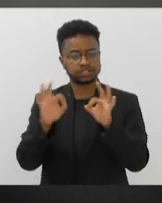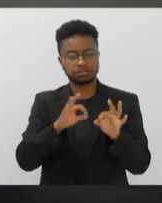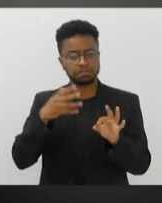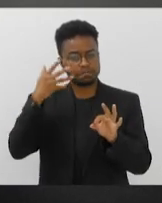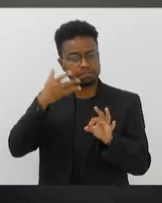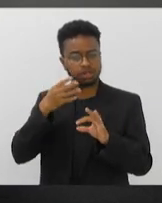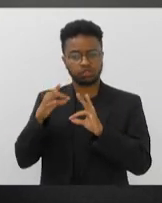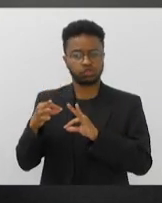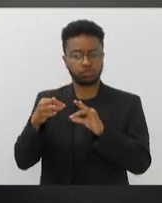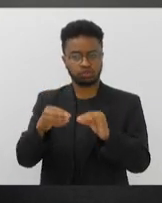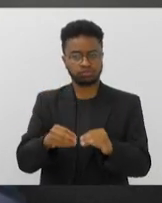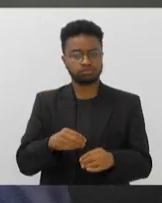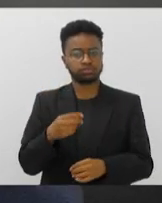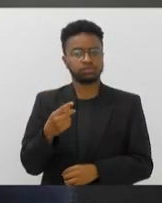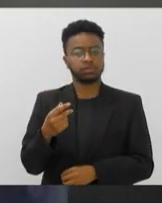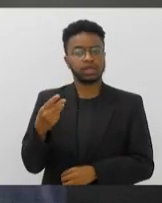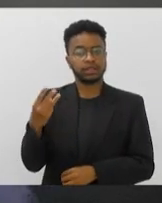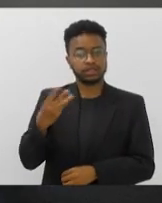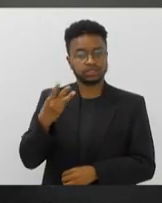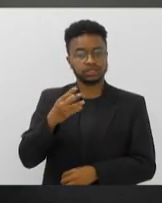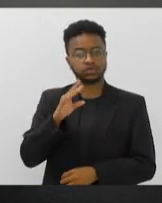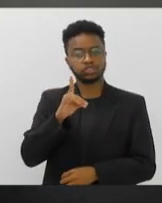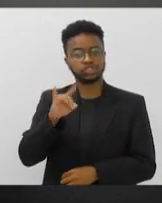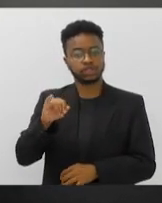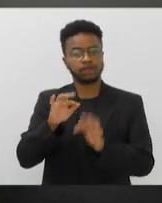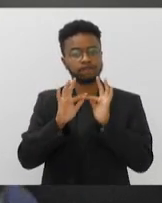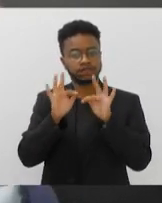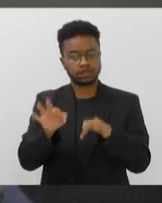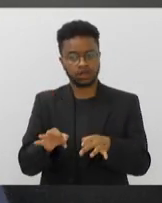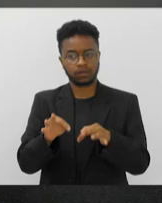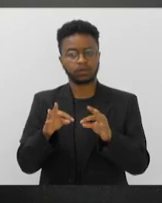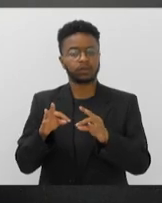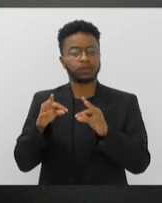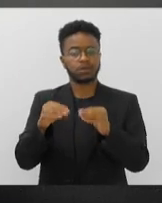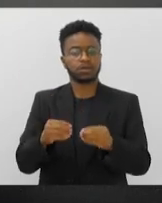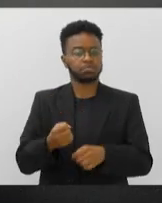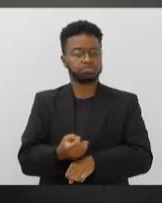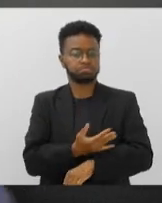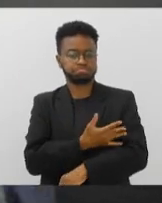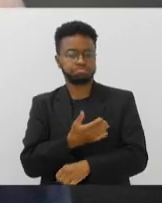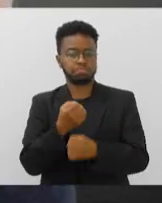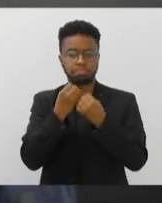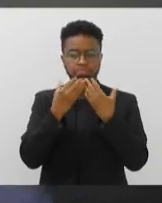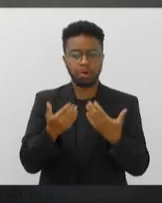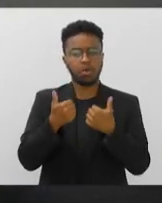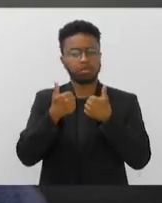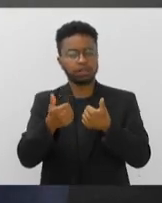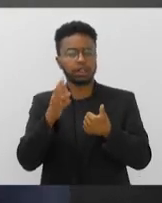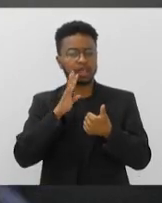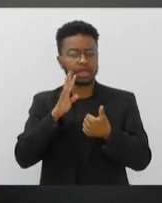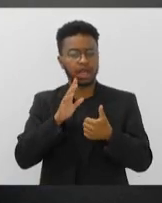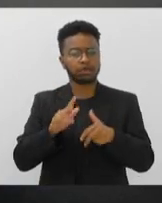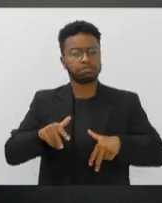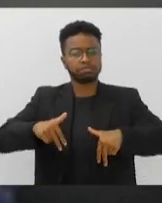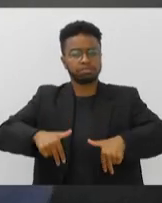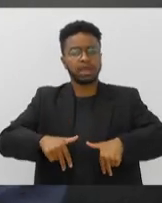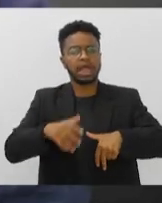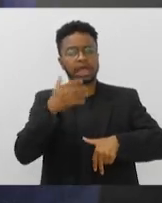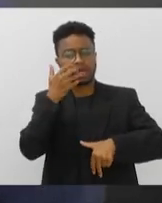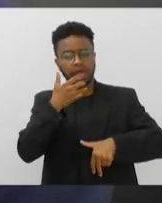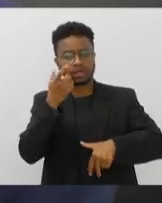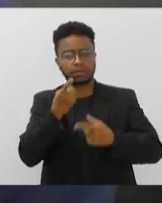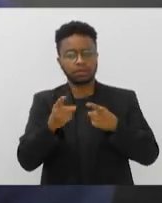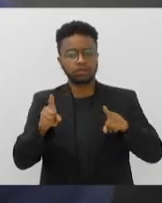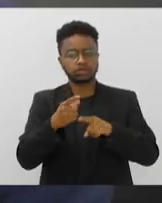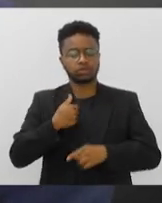palestras no terceiro dia encerramento todo mundo gente que coisa que bom todo mundo levanta dá a mão canta musiquinha o pessoal